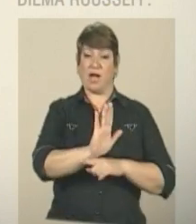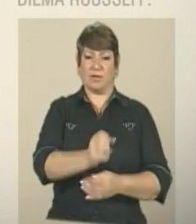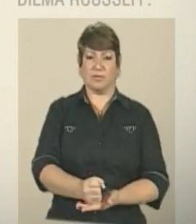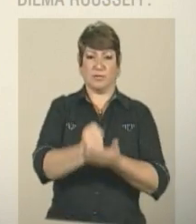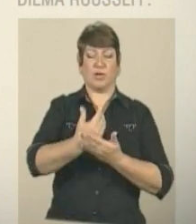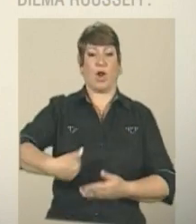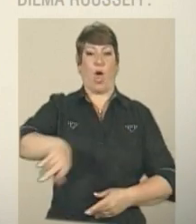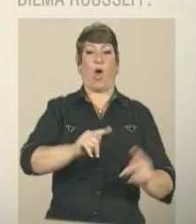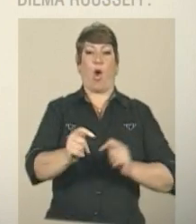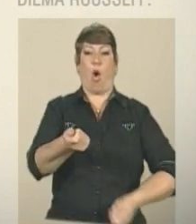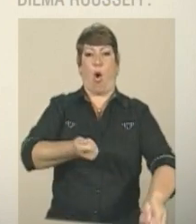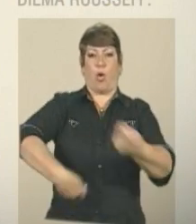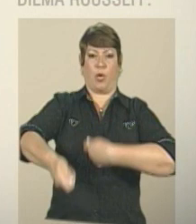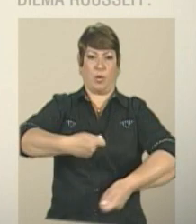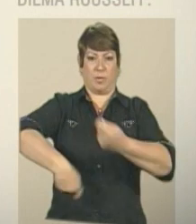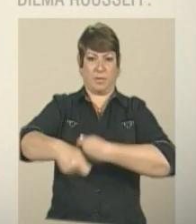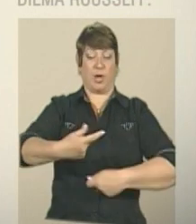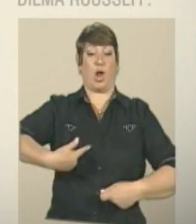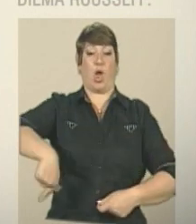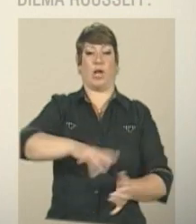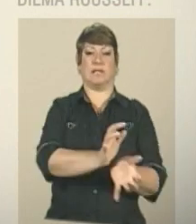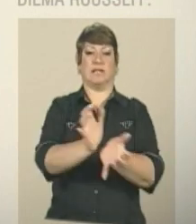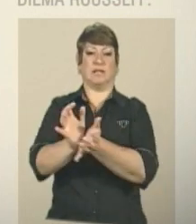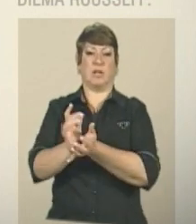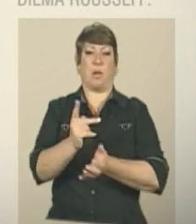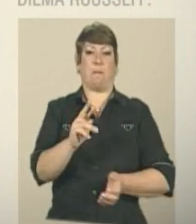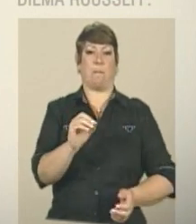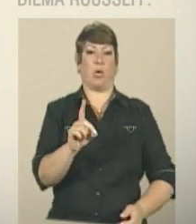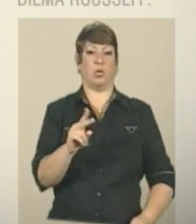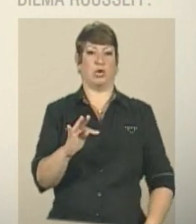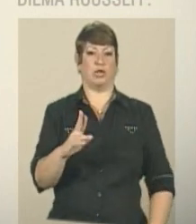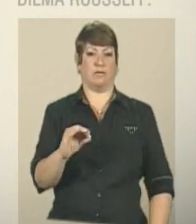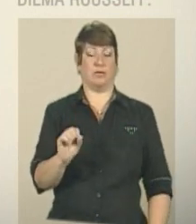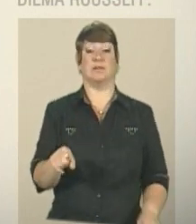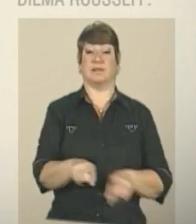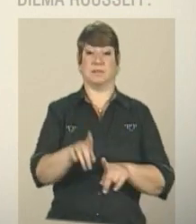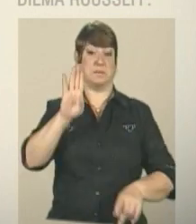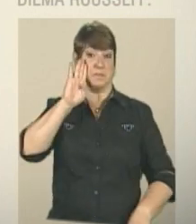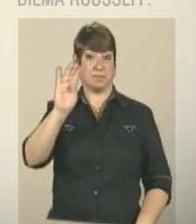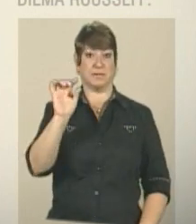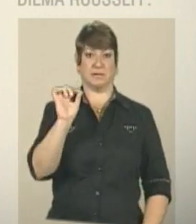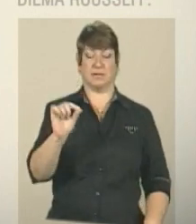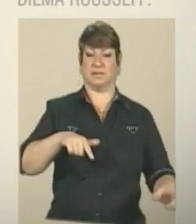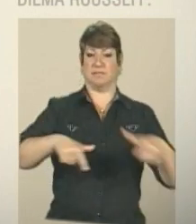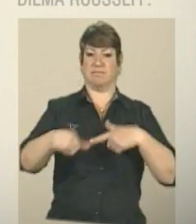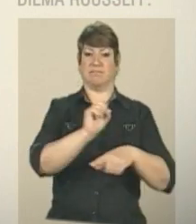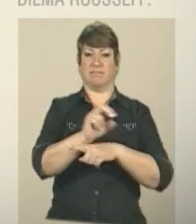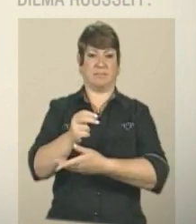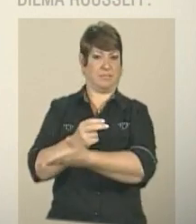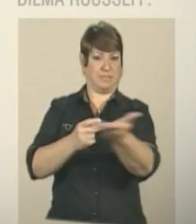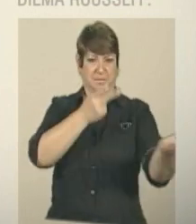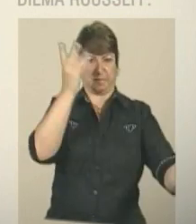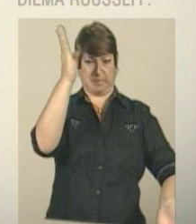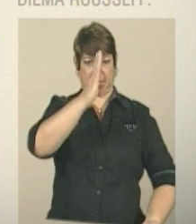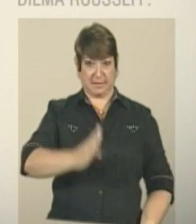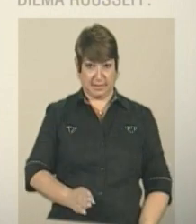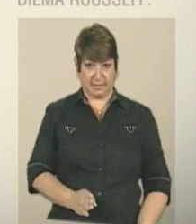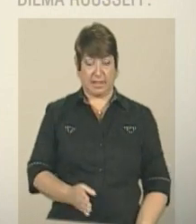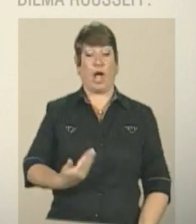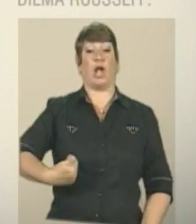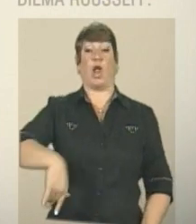nossa economia, os nossos setores produtivos e, sobretudo, o emprego dos brasileiros.